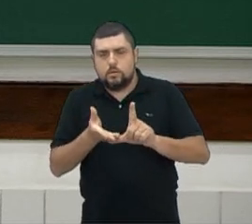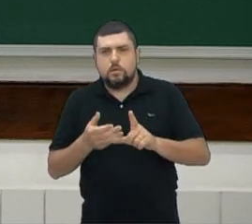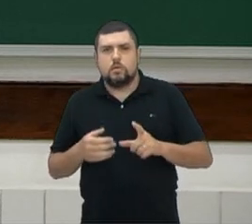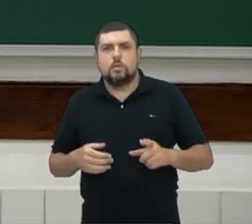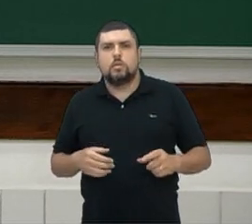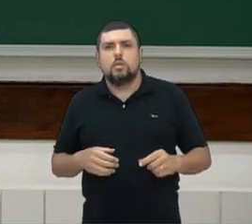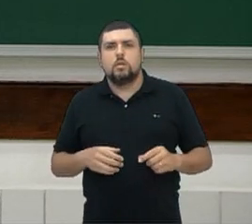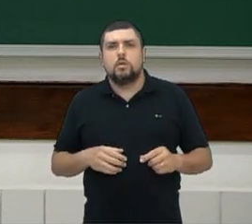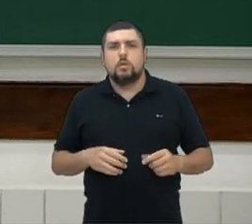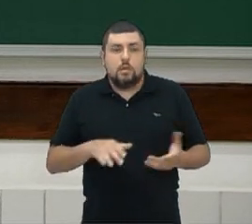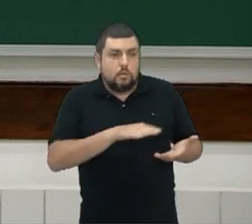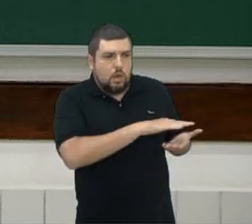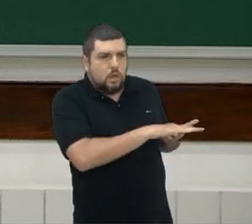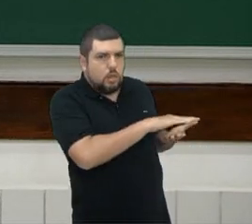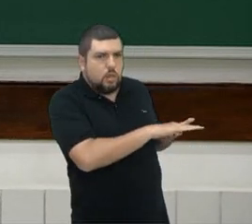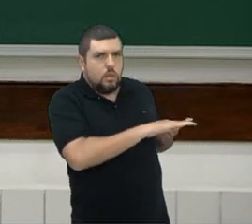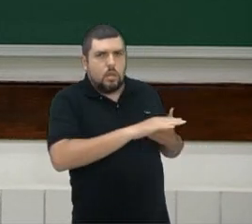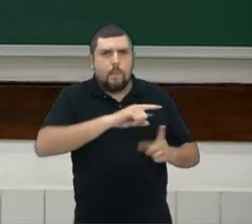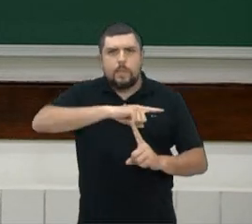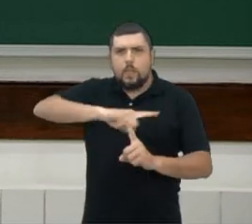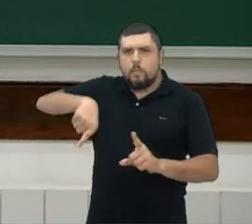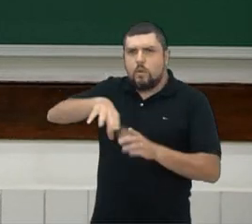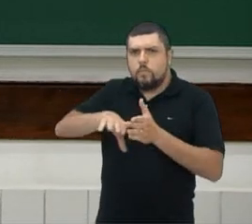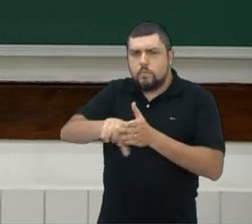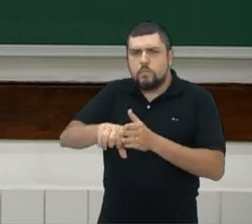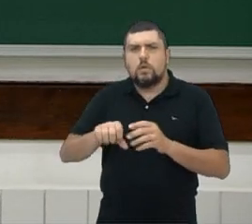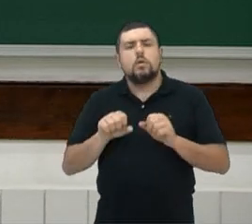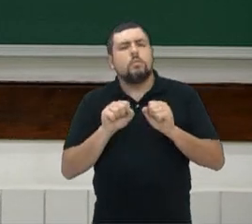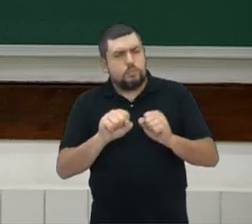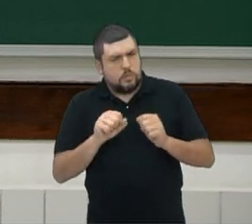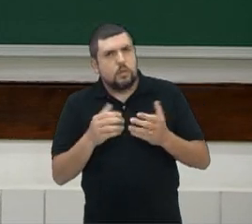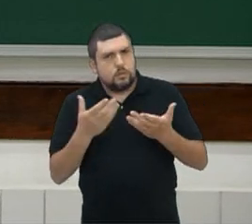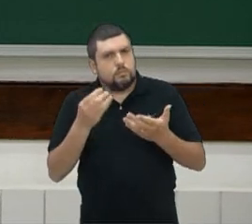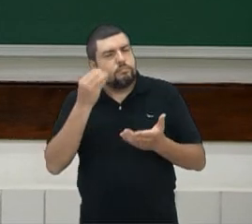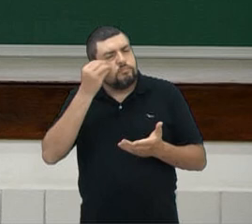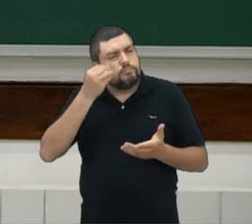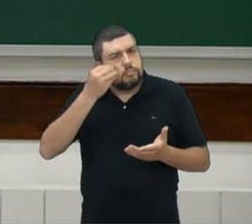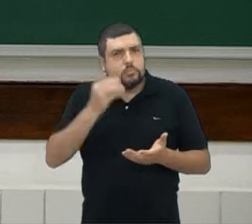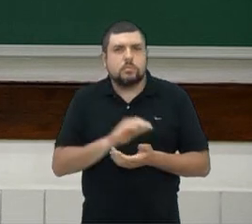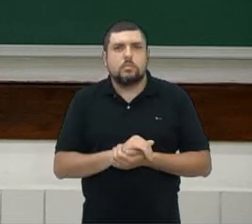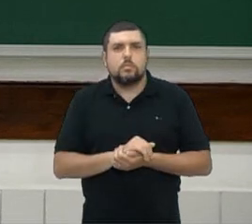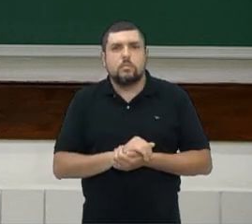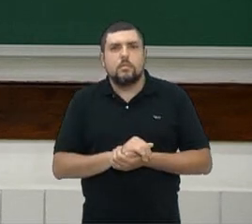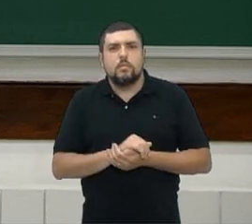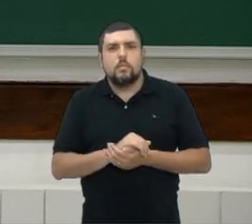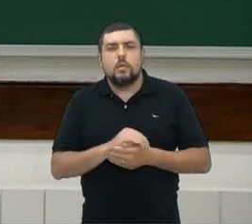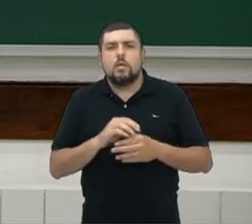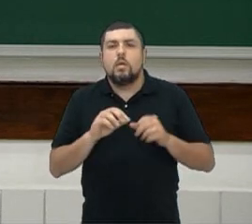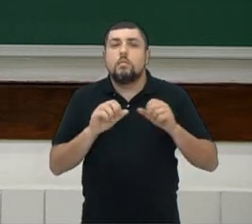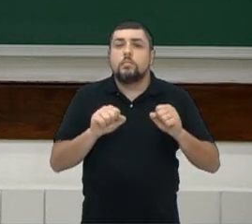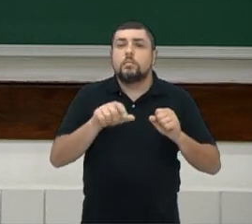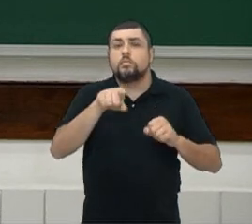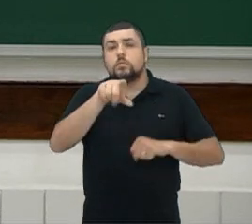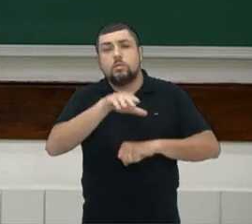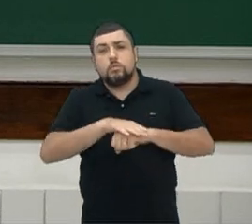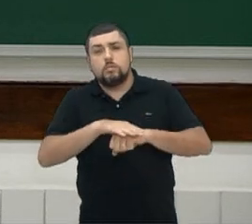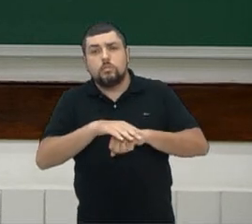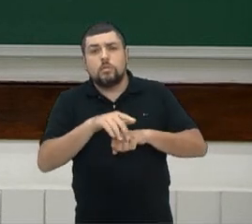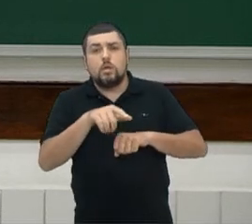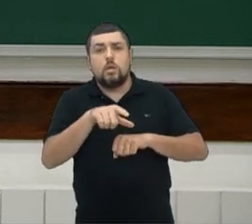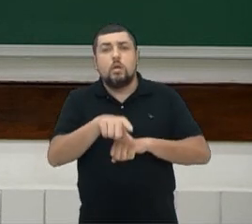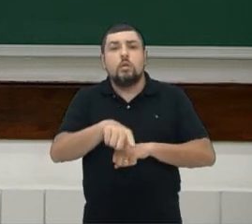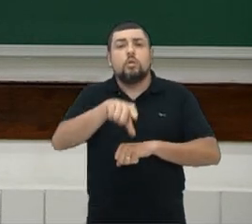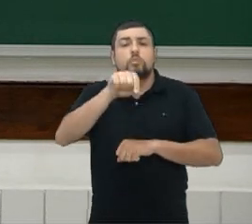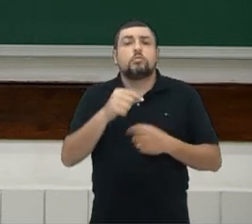proíbe o outro. Pelo contrário, você pode aos poucos ir aí tentando migrar, ou enfim, né, do que for melhor, o que você se